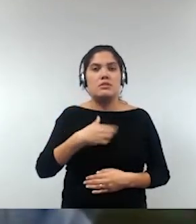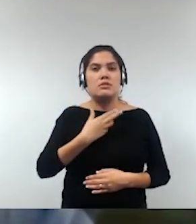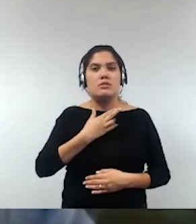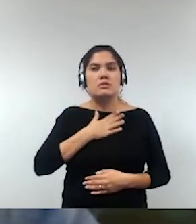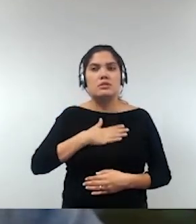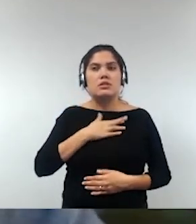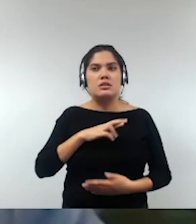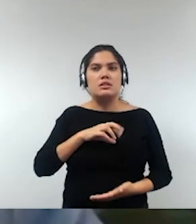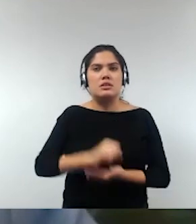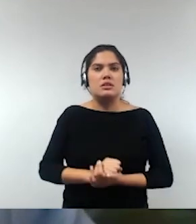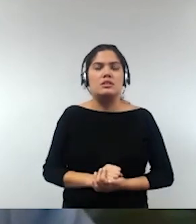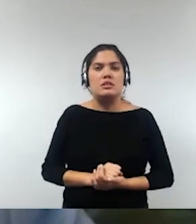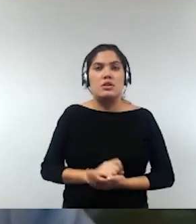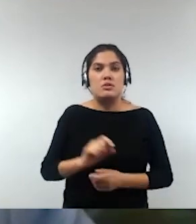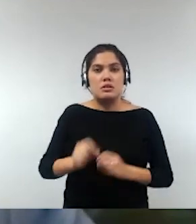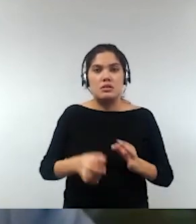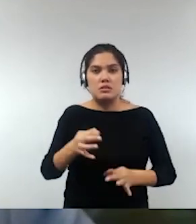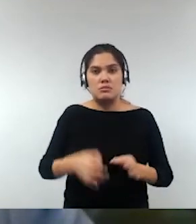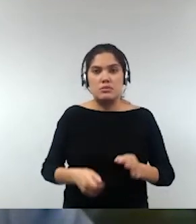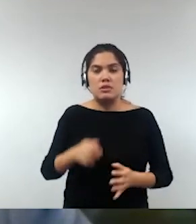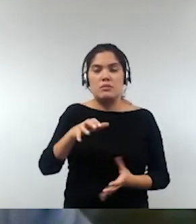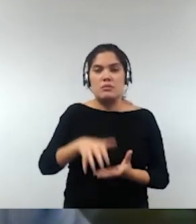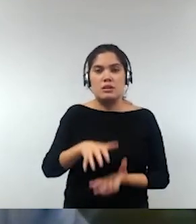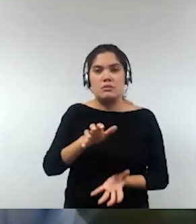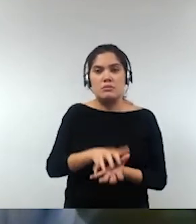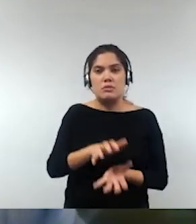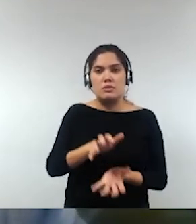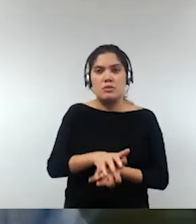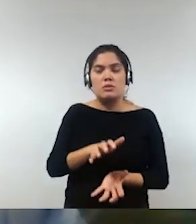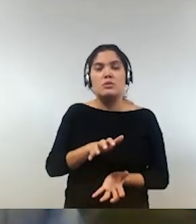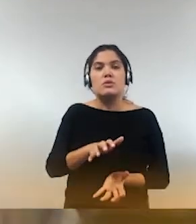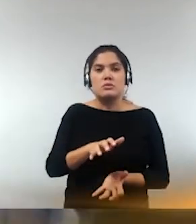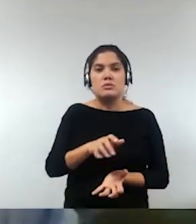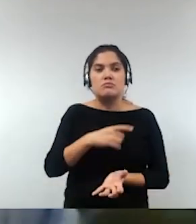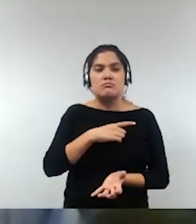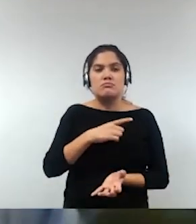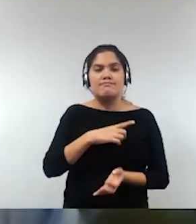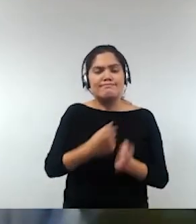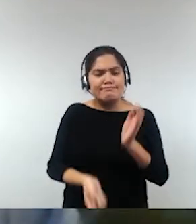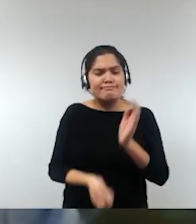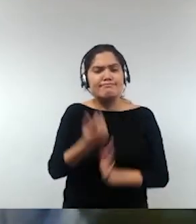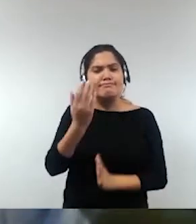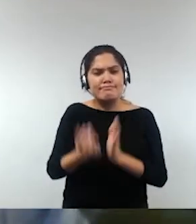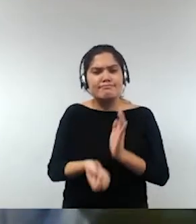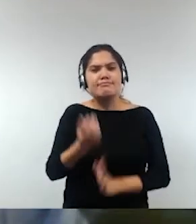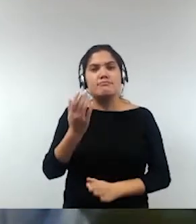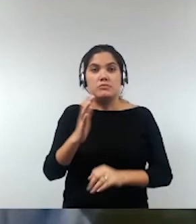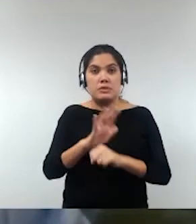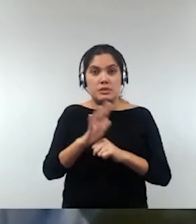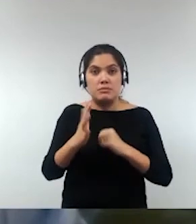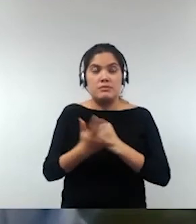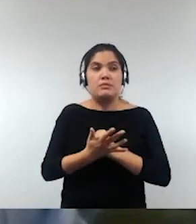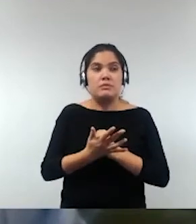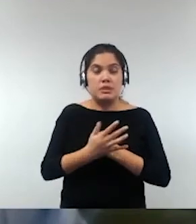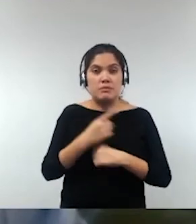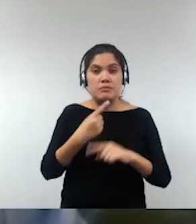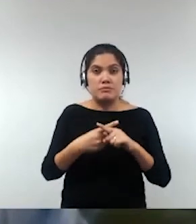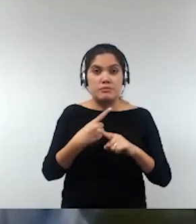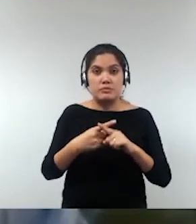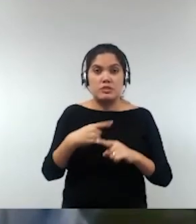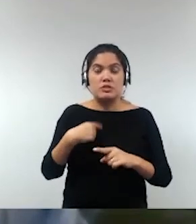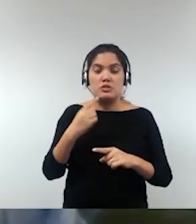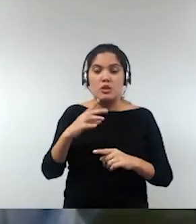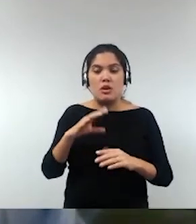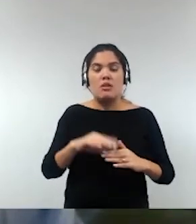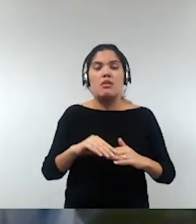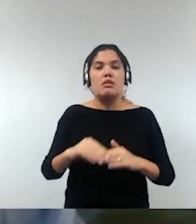registrar que o Tribunal de Pernambuco, inclusive, subiu sua produção na pandemia, porque só nos